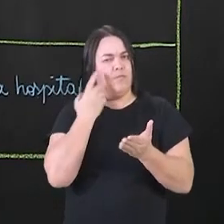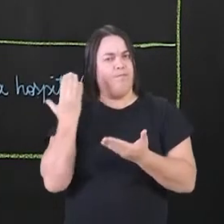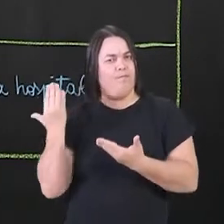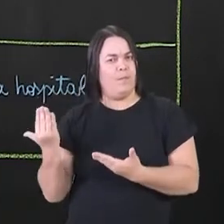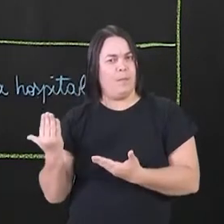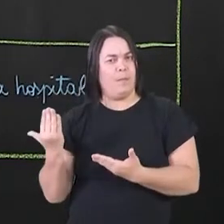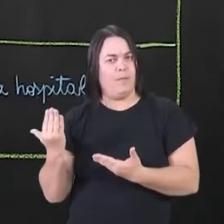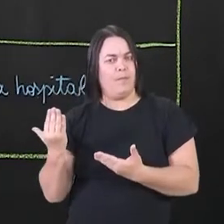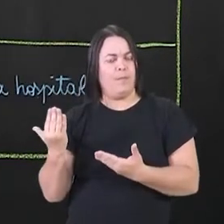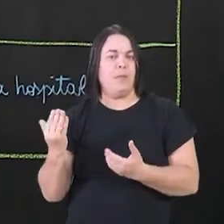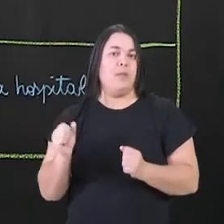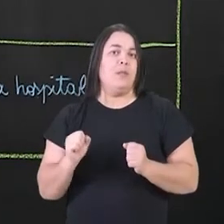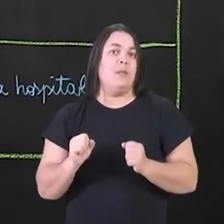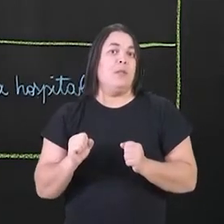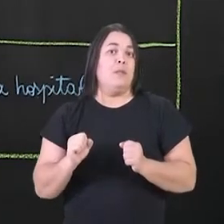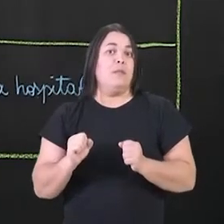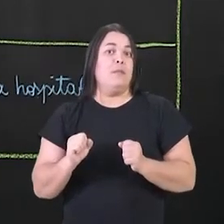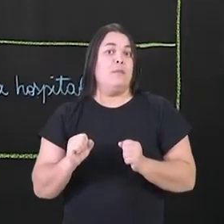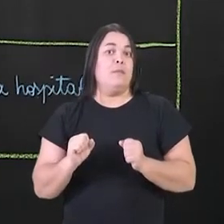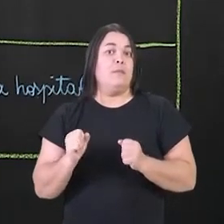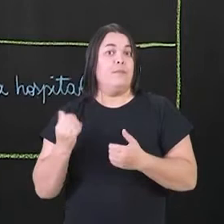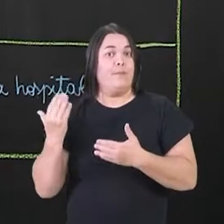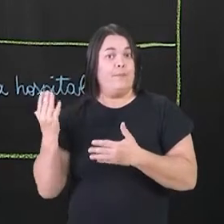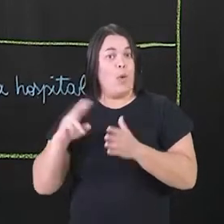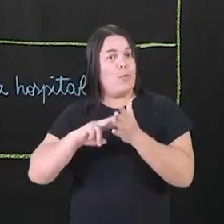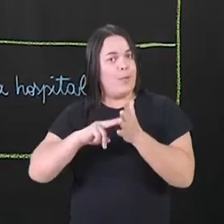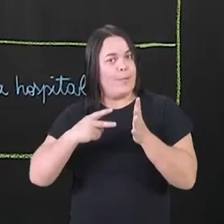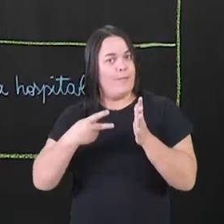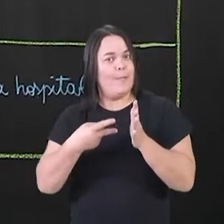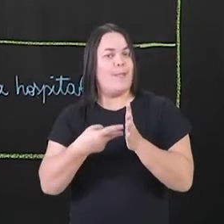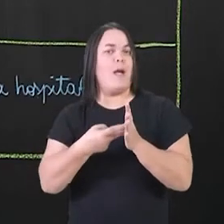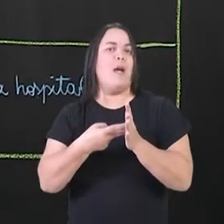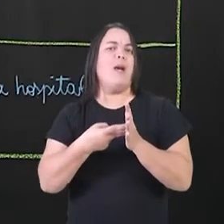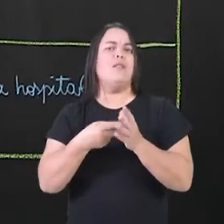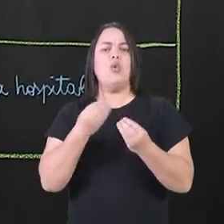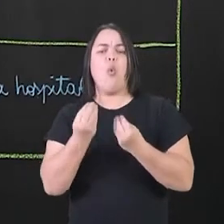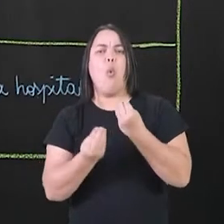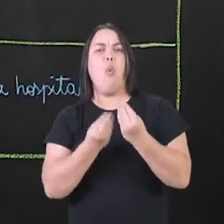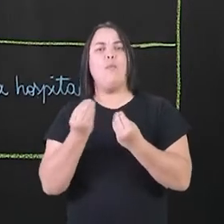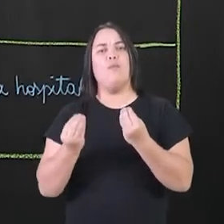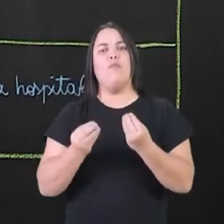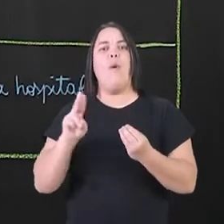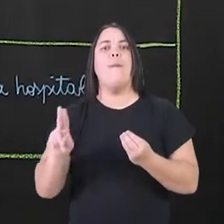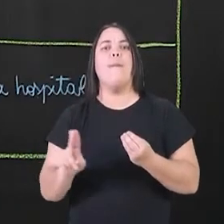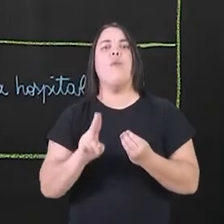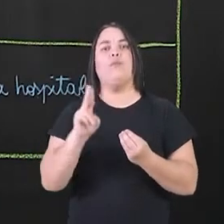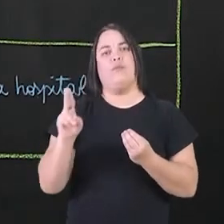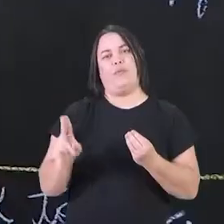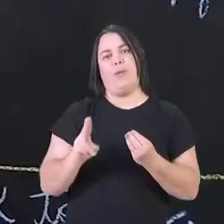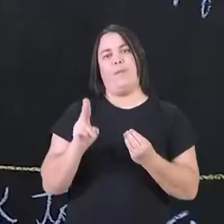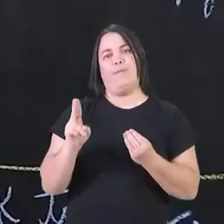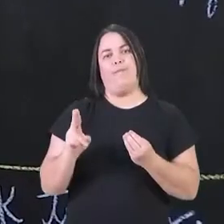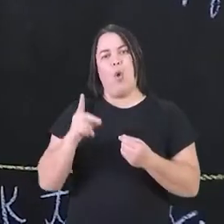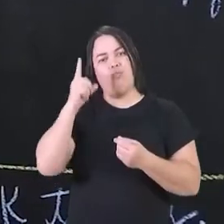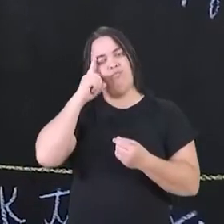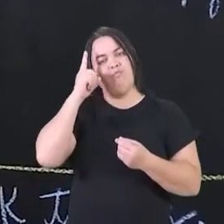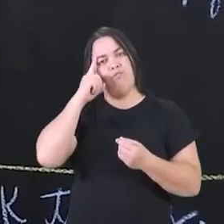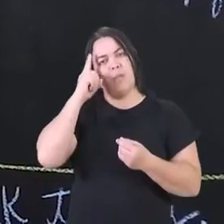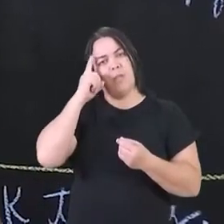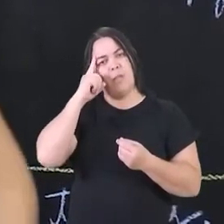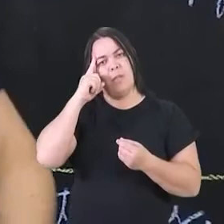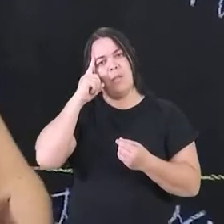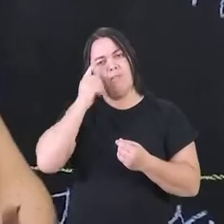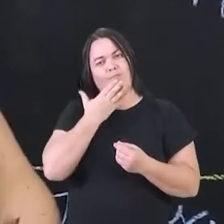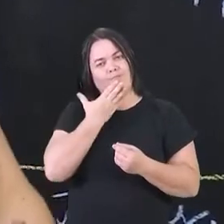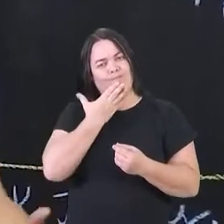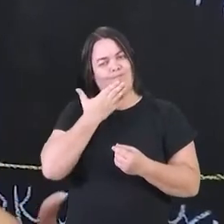aqui, claro, sempre analisando o significado e de que forma você pode utilizá-lo no seu dia a dia para